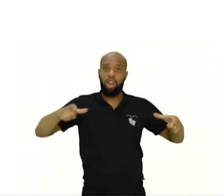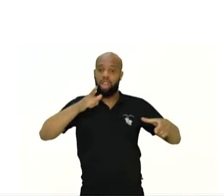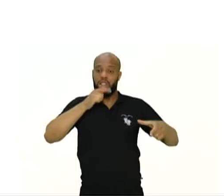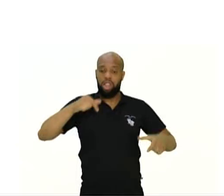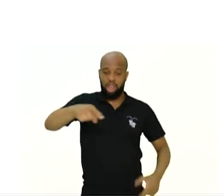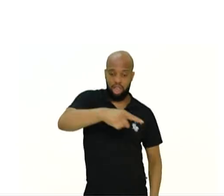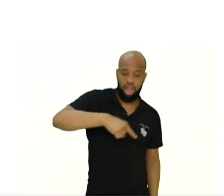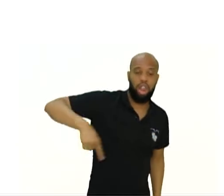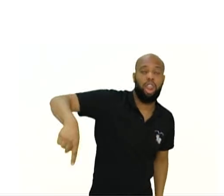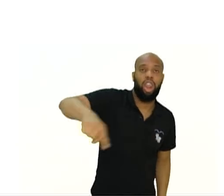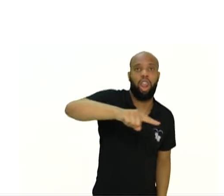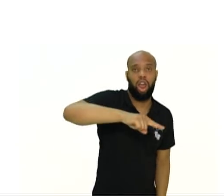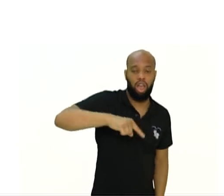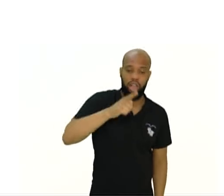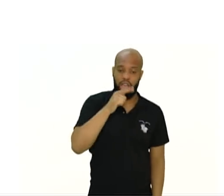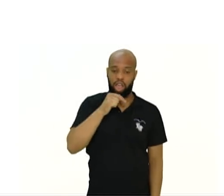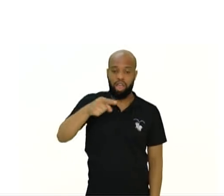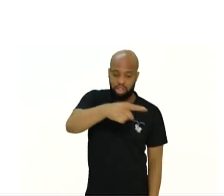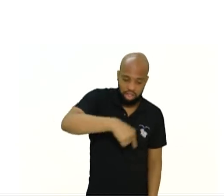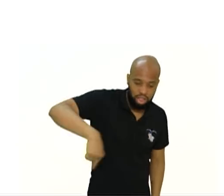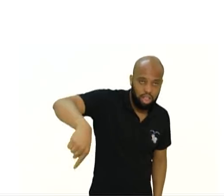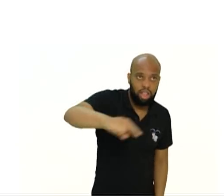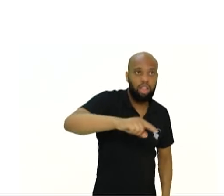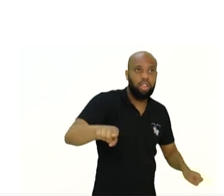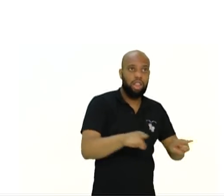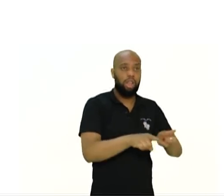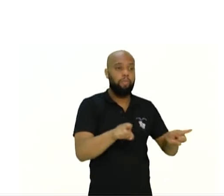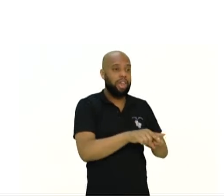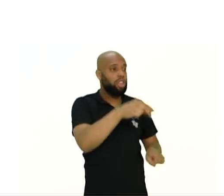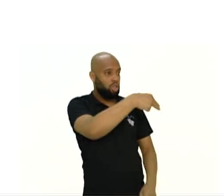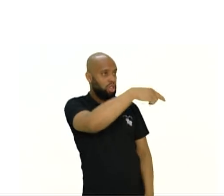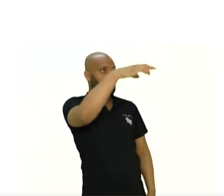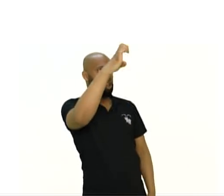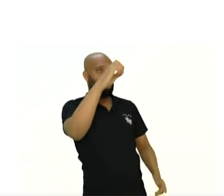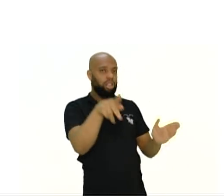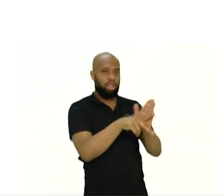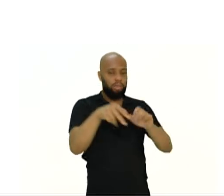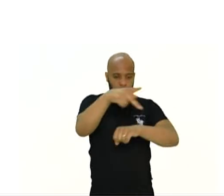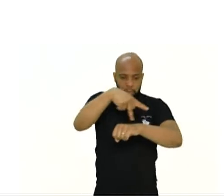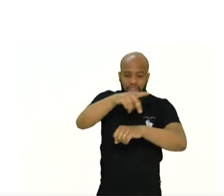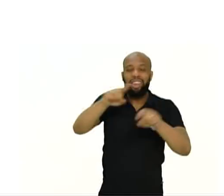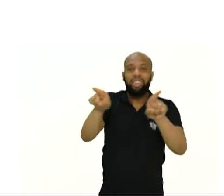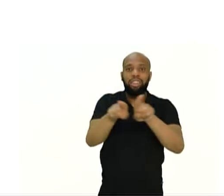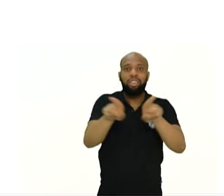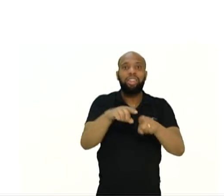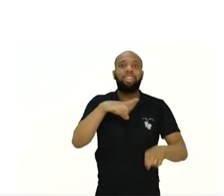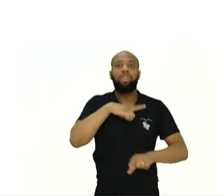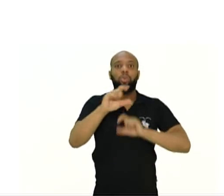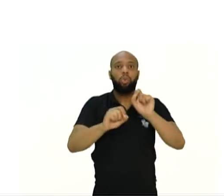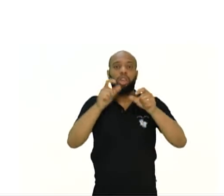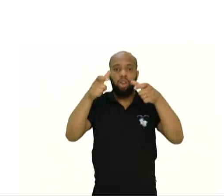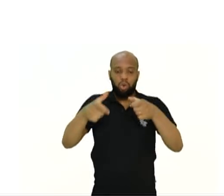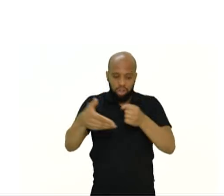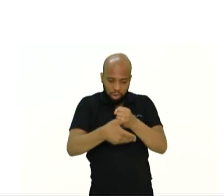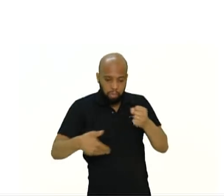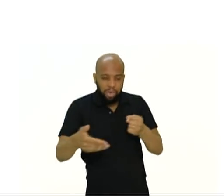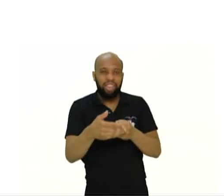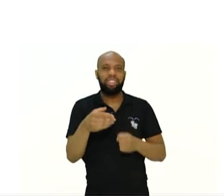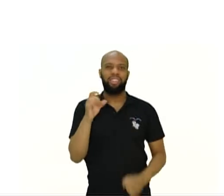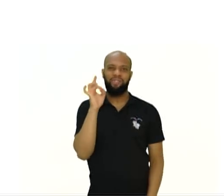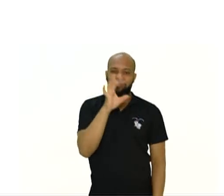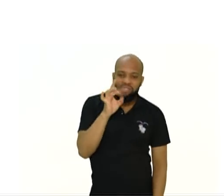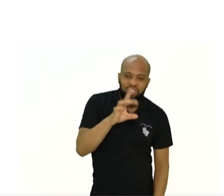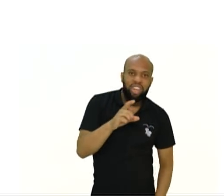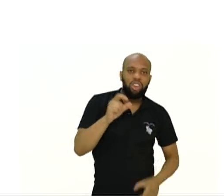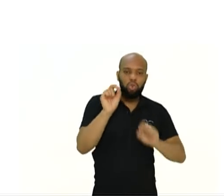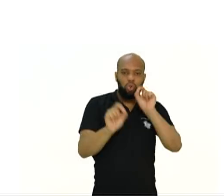grandes planícies, nos Grandes Lagos, e no nordeste do país vai ter ali a região do cinturão verde, que é o cinturão